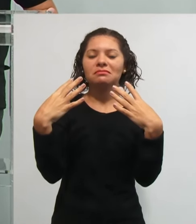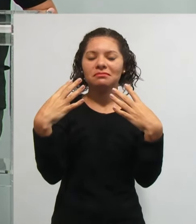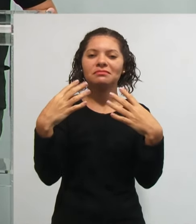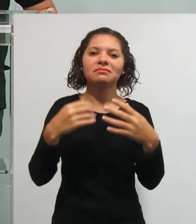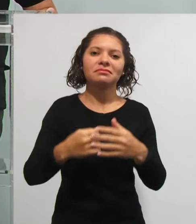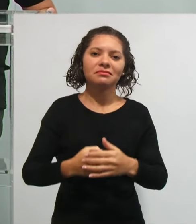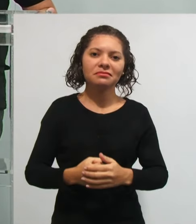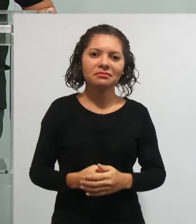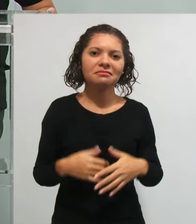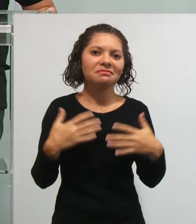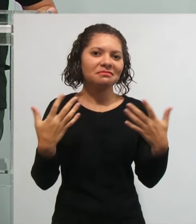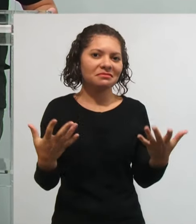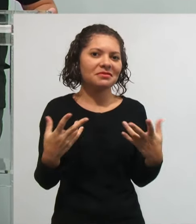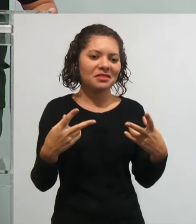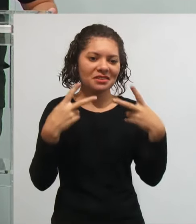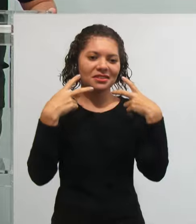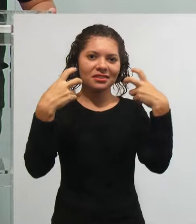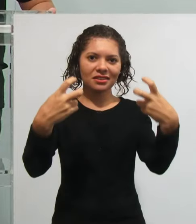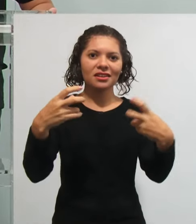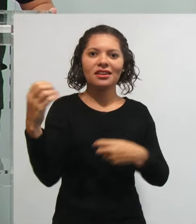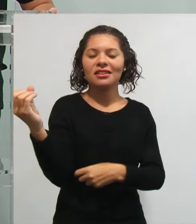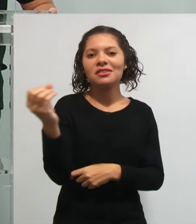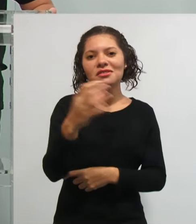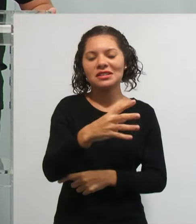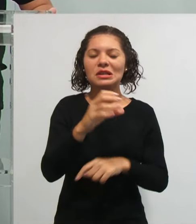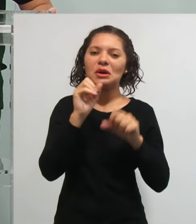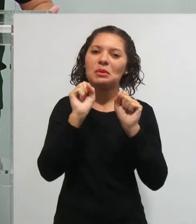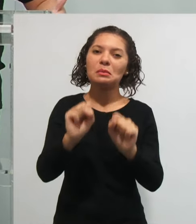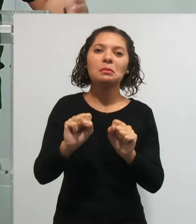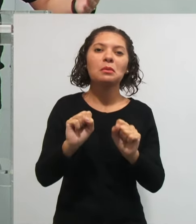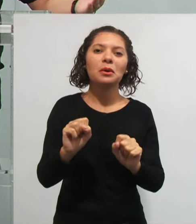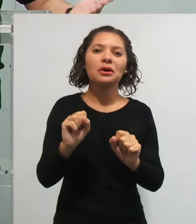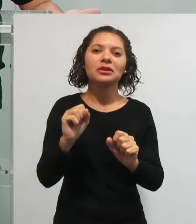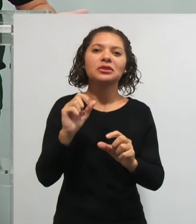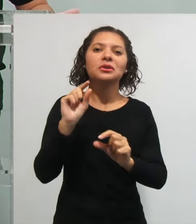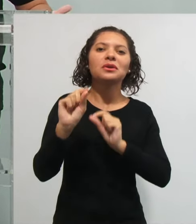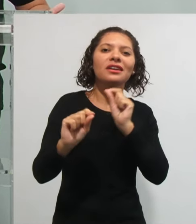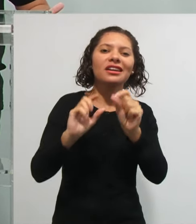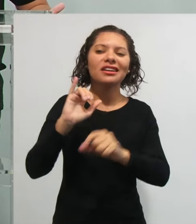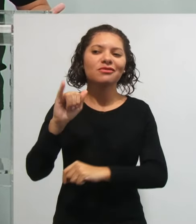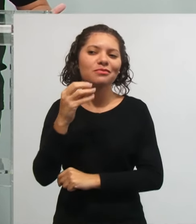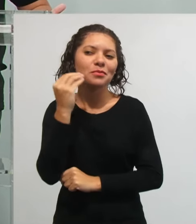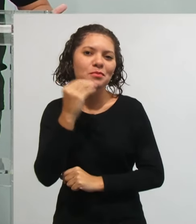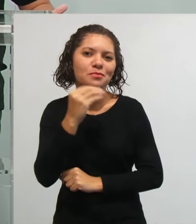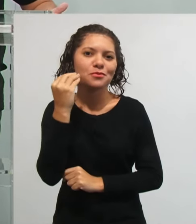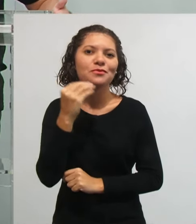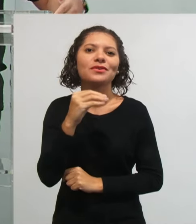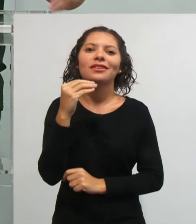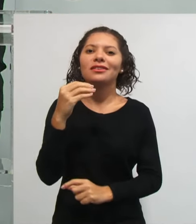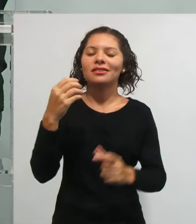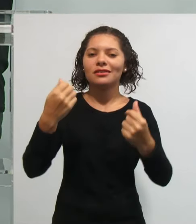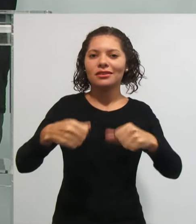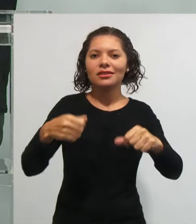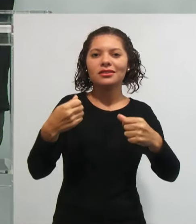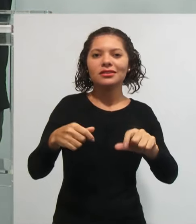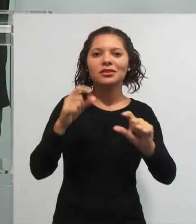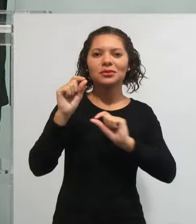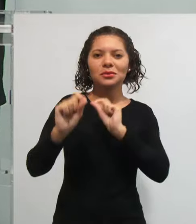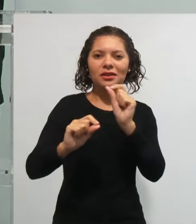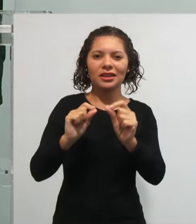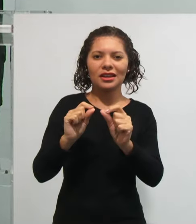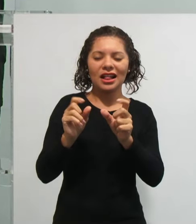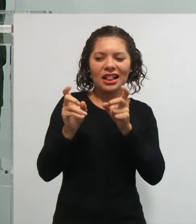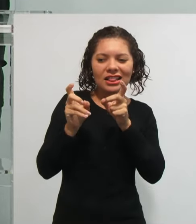mundial então perceba que inovação ela pode também ser vista como uma oportunidade uma oportunidade de desse